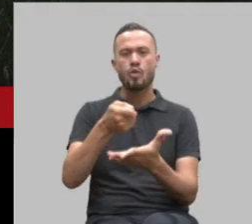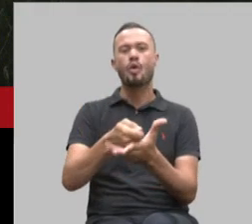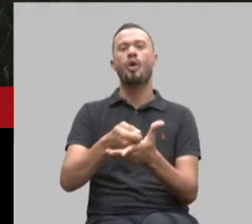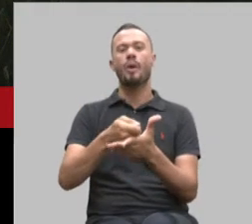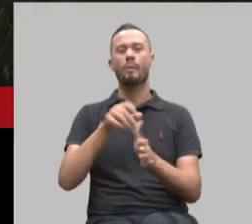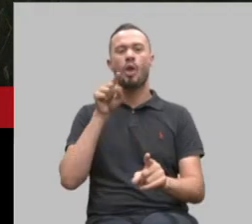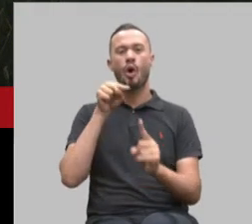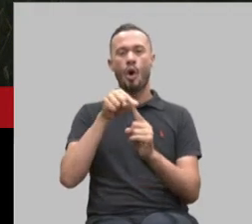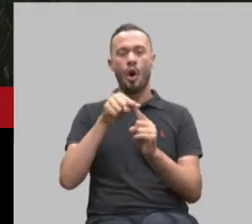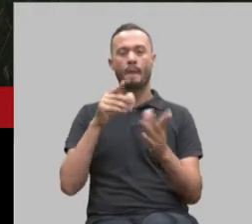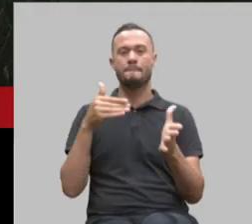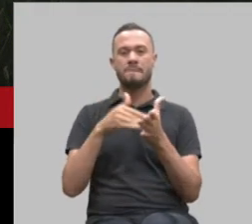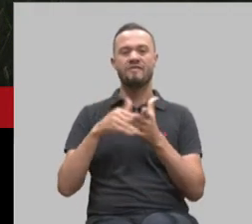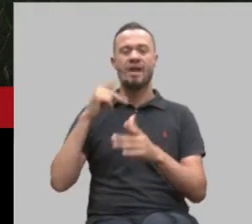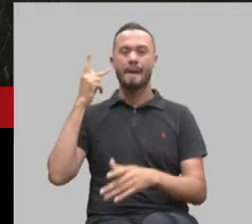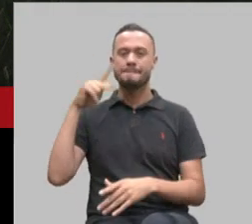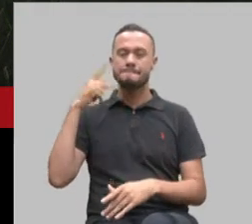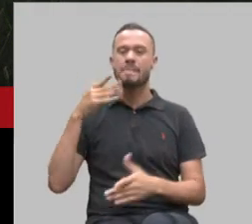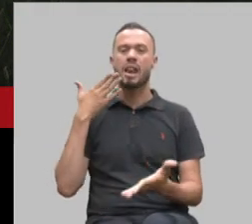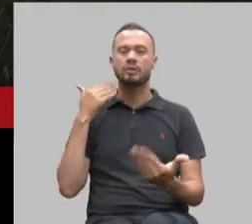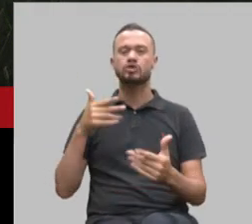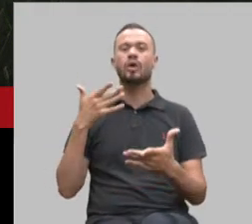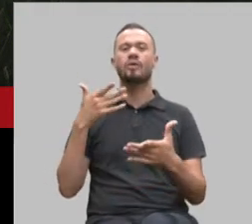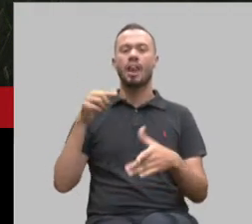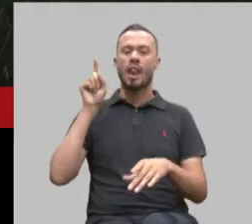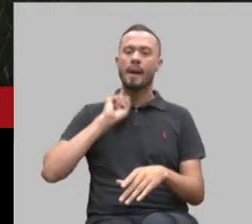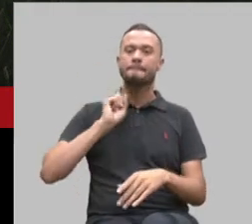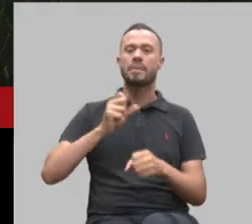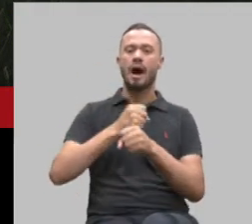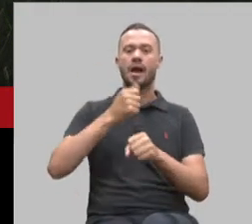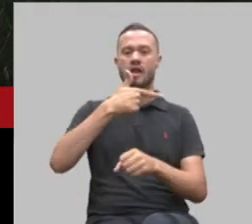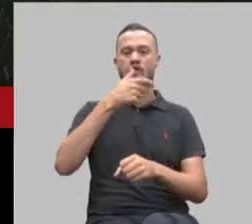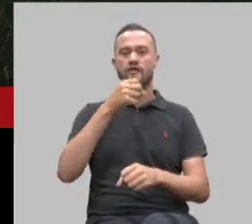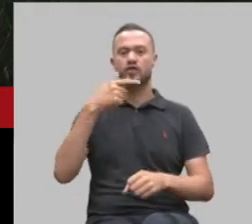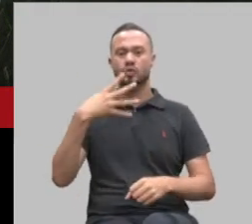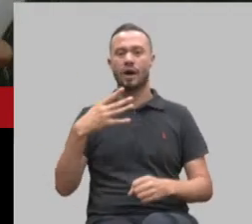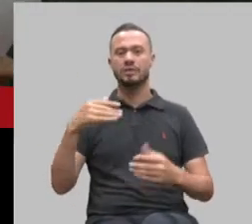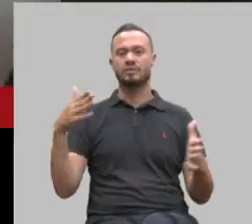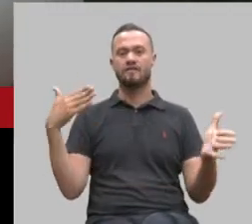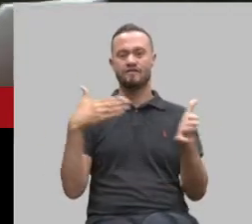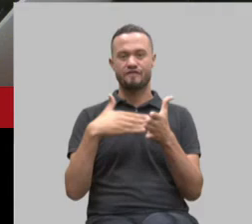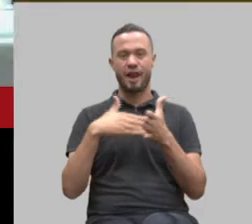Parlamento jovem de Minas 202 encerra-se a reunião